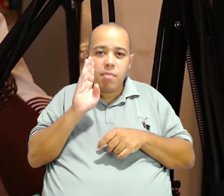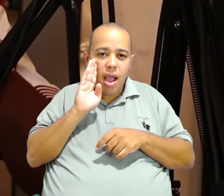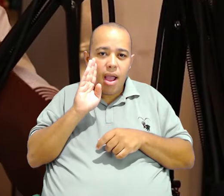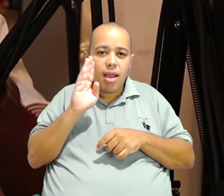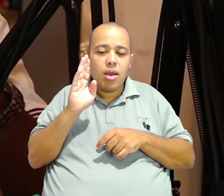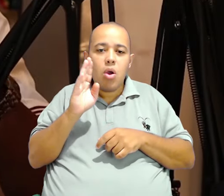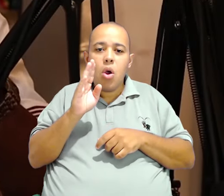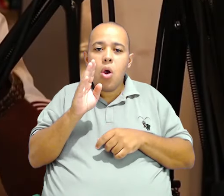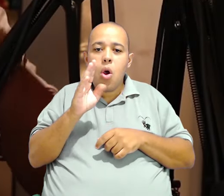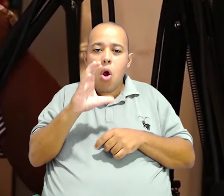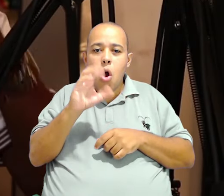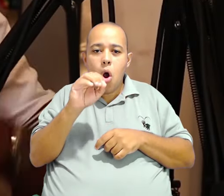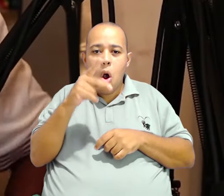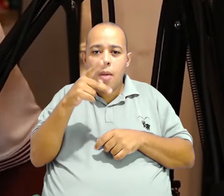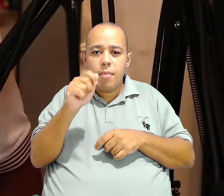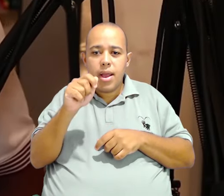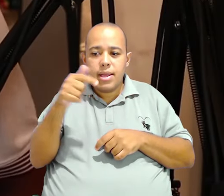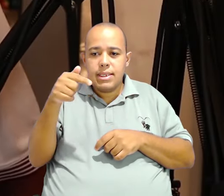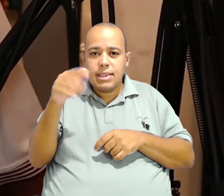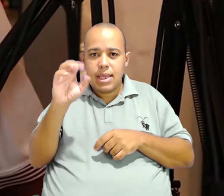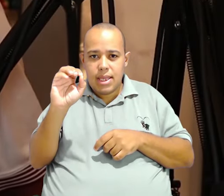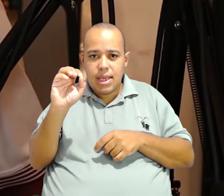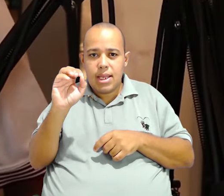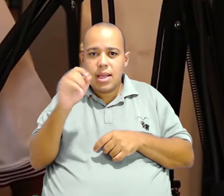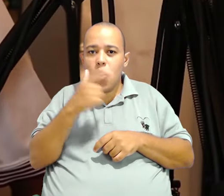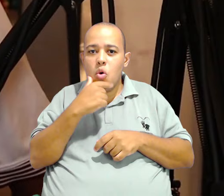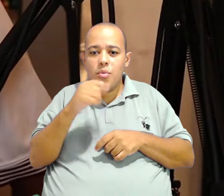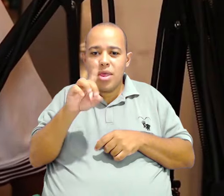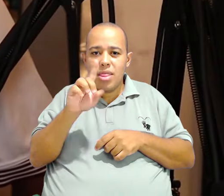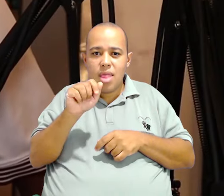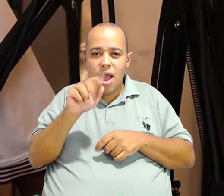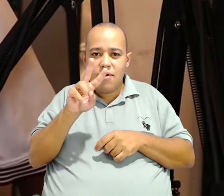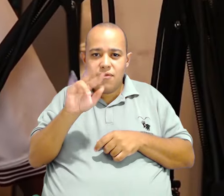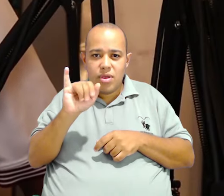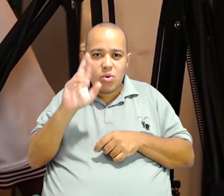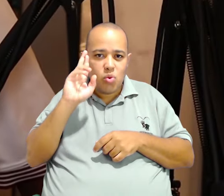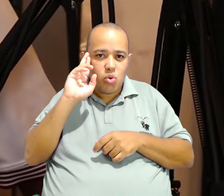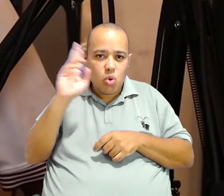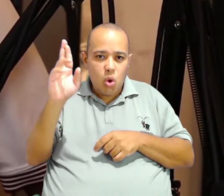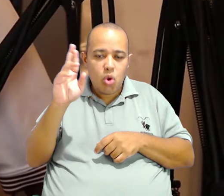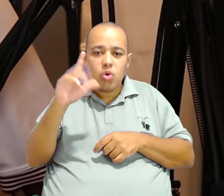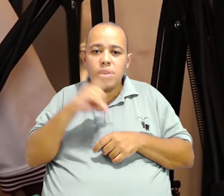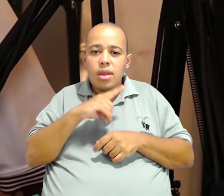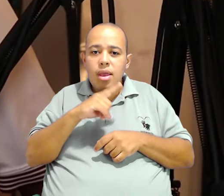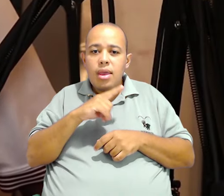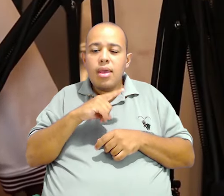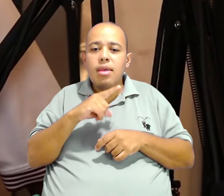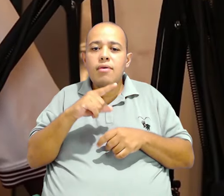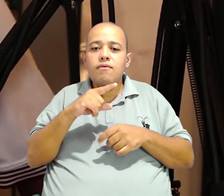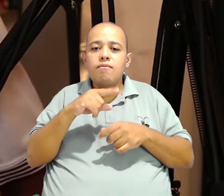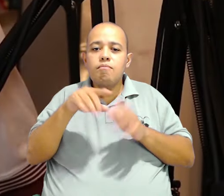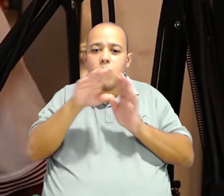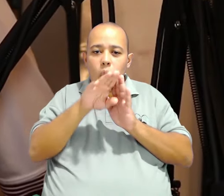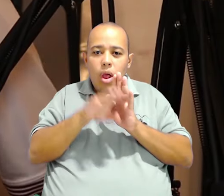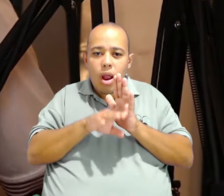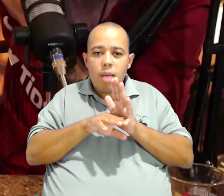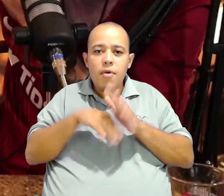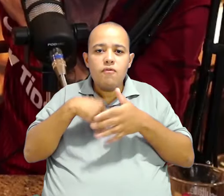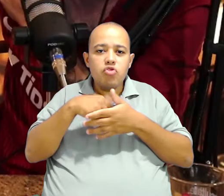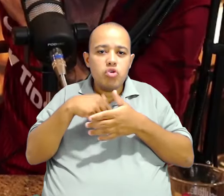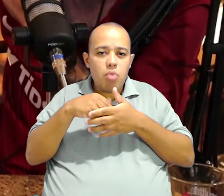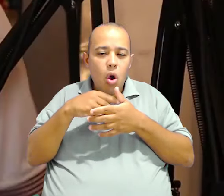Bola. Onde o caranguejo é ao vivo e a Brahma Chopp sempre gelada. Para quem não conhece, se bata lá até hoje. É, o bata lá até